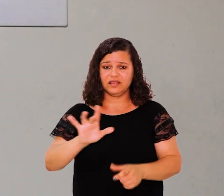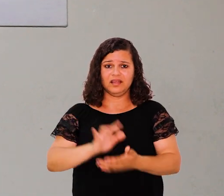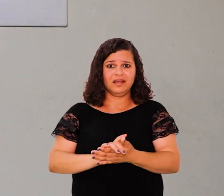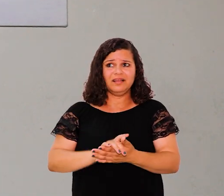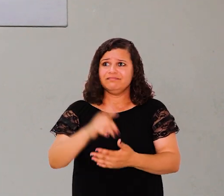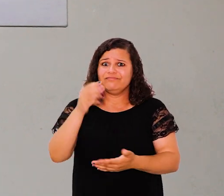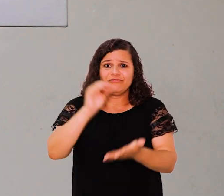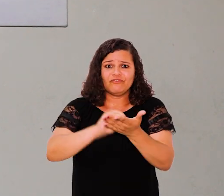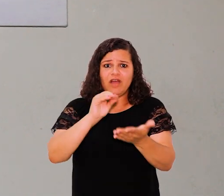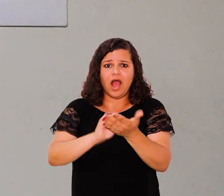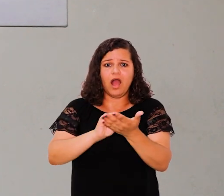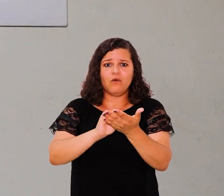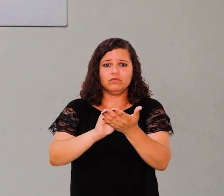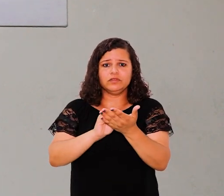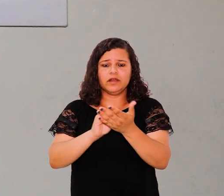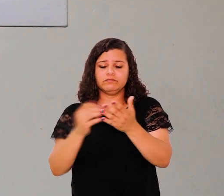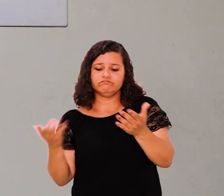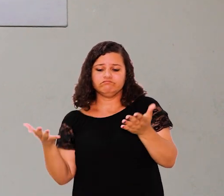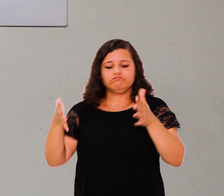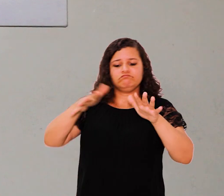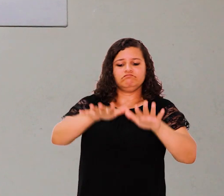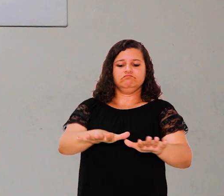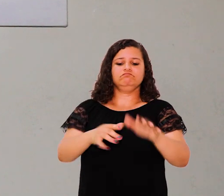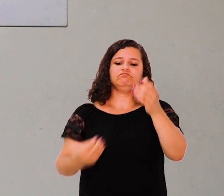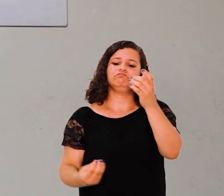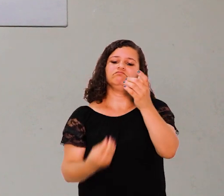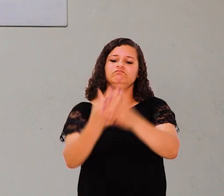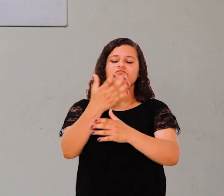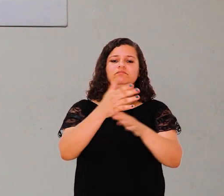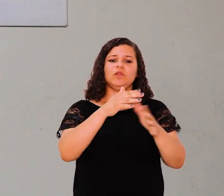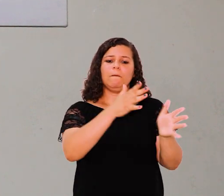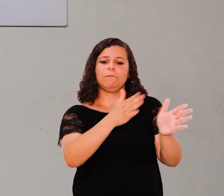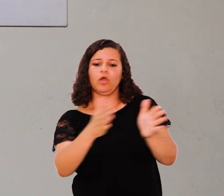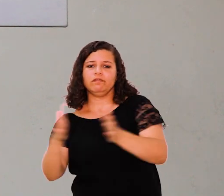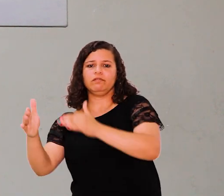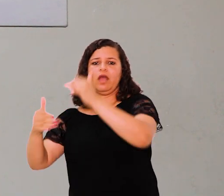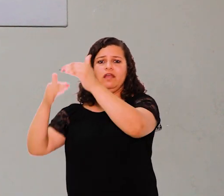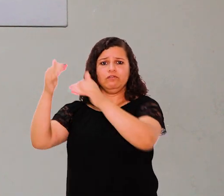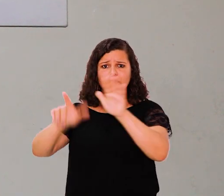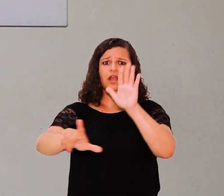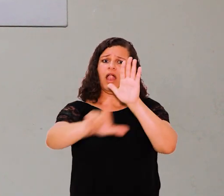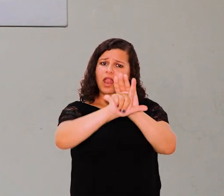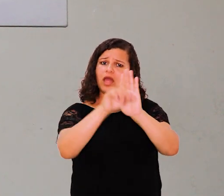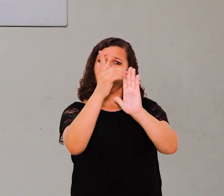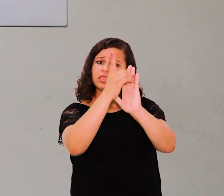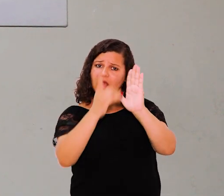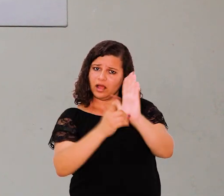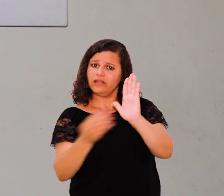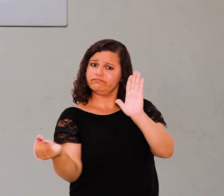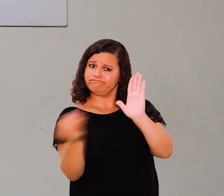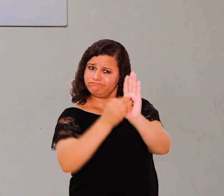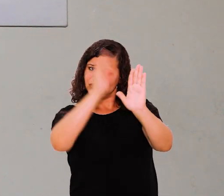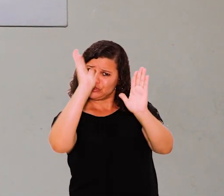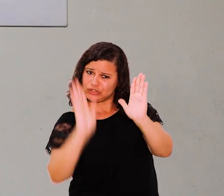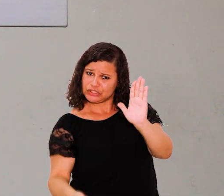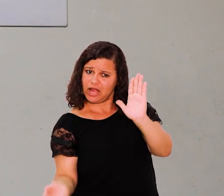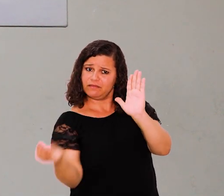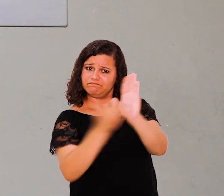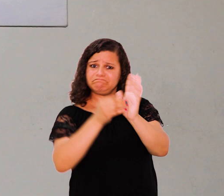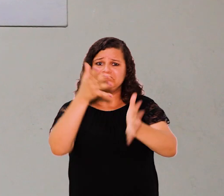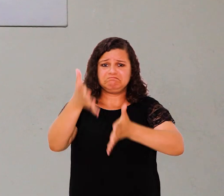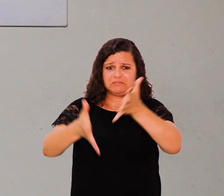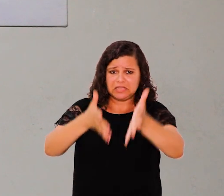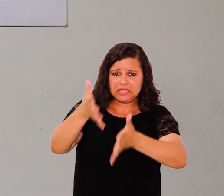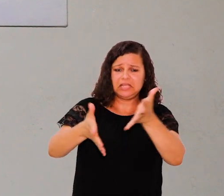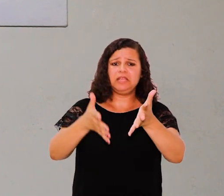estão se adequando a esse processo que a própria lei e os decretos que já existem da